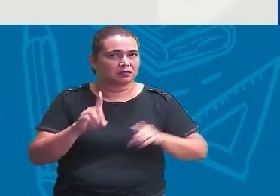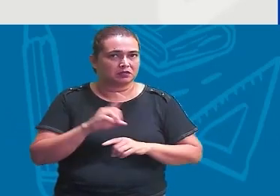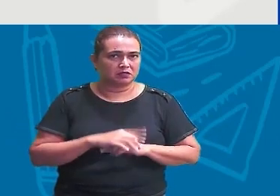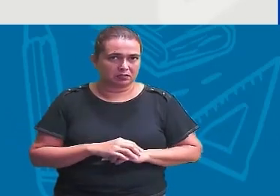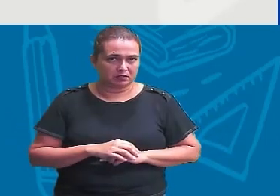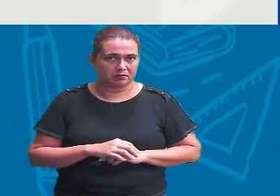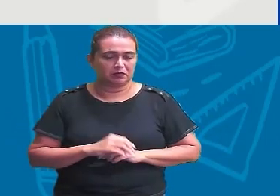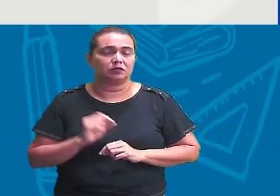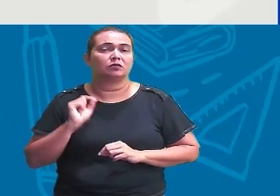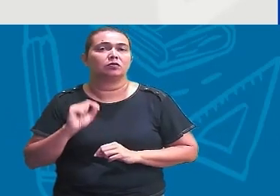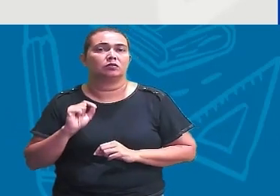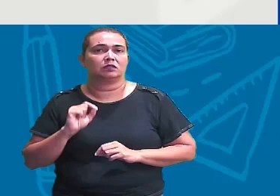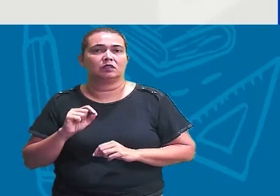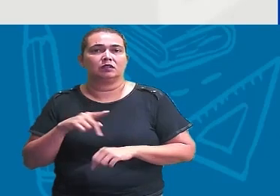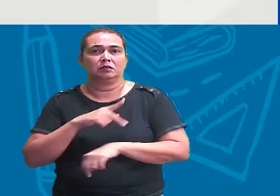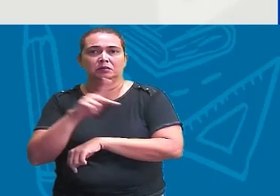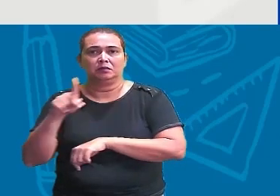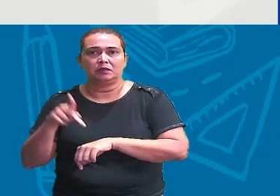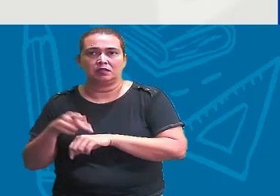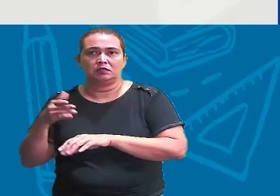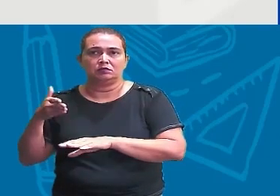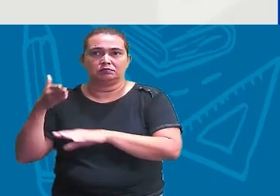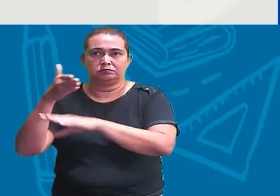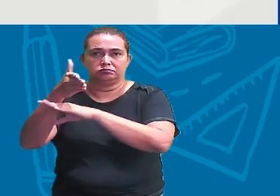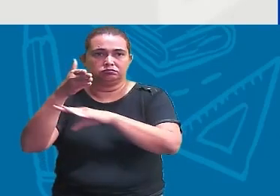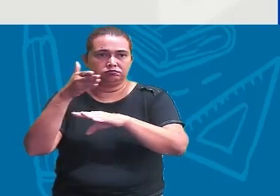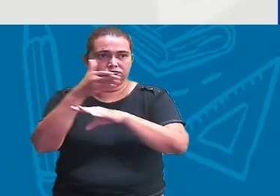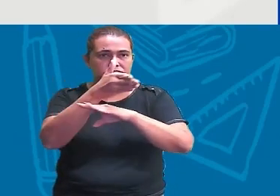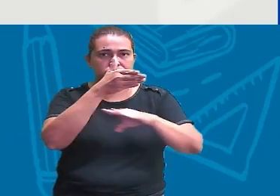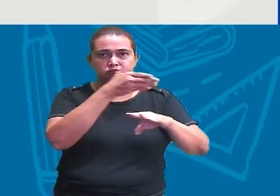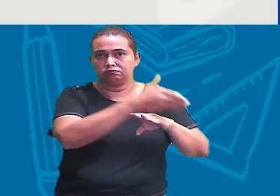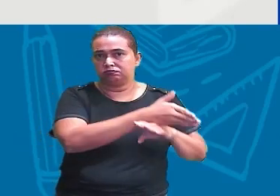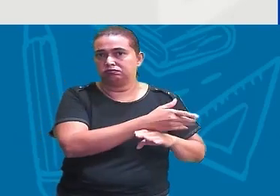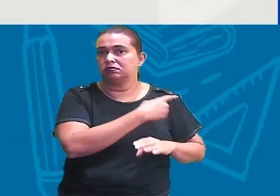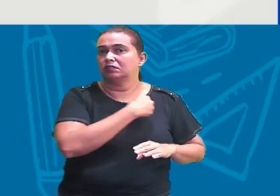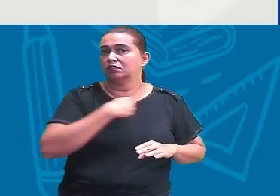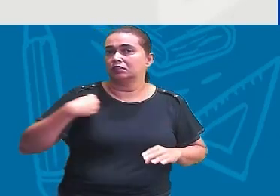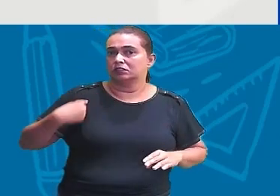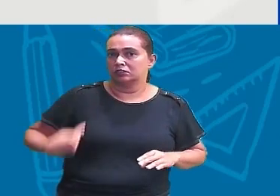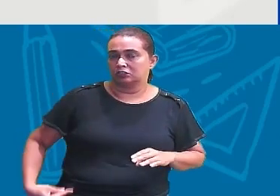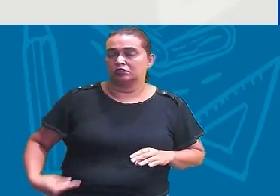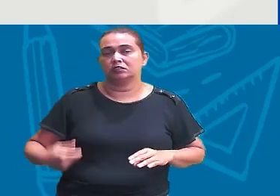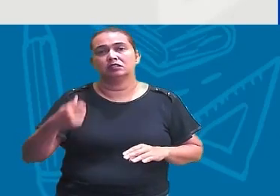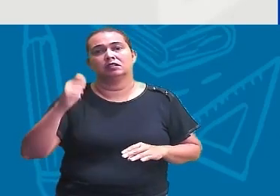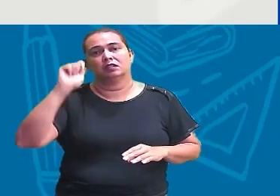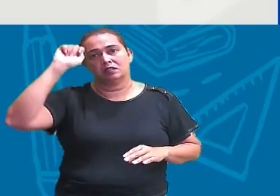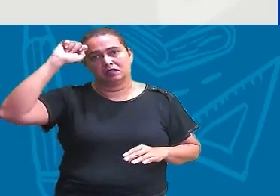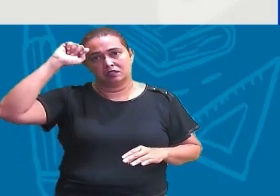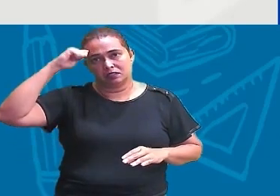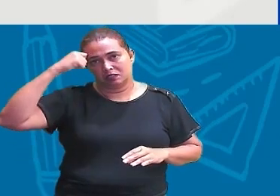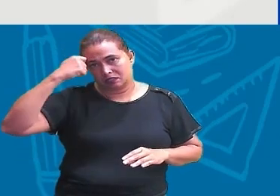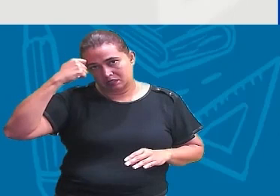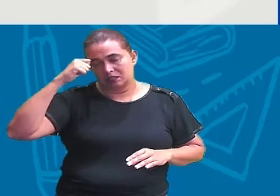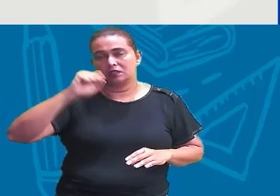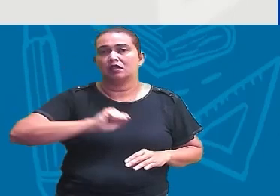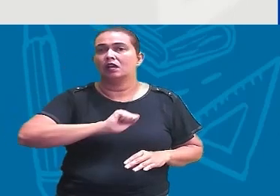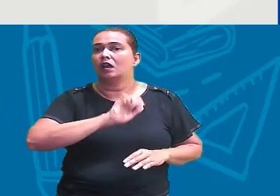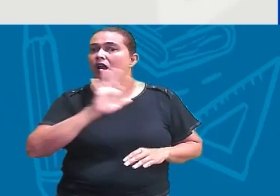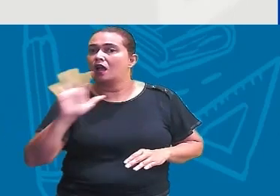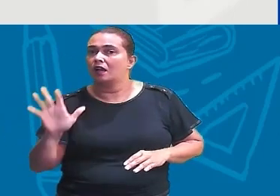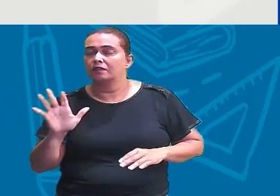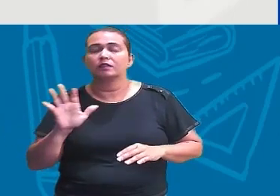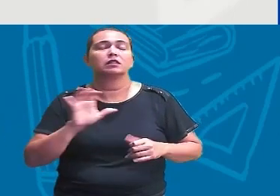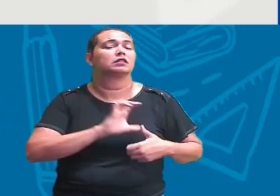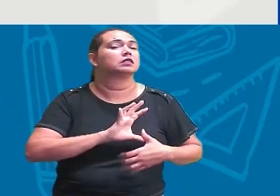para outras regiões do mundo, como China, África e América. Cada um desses impérios toma alguma